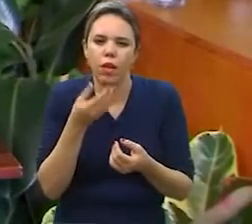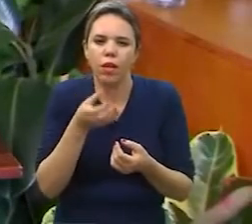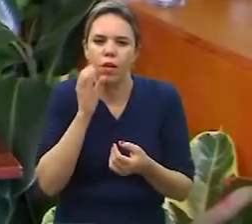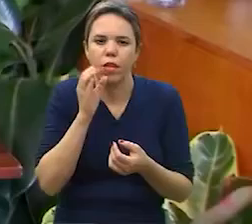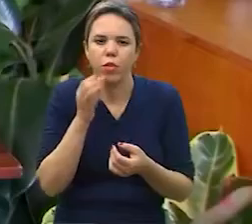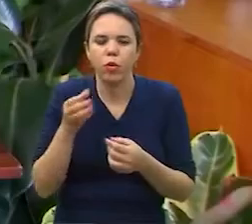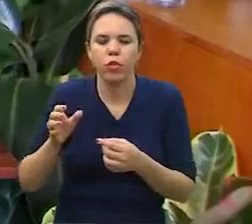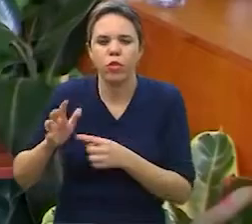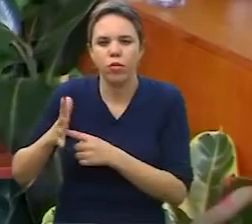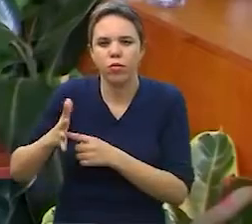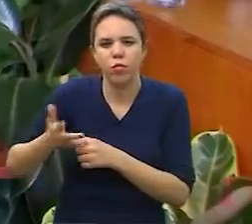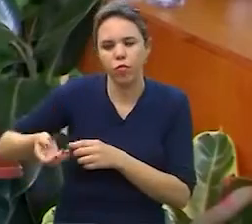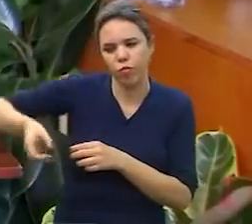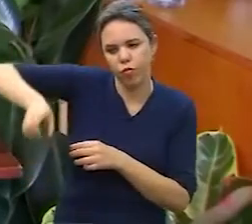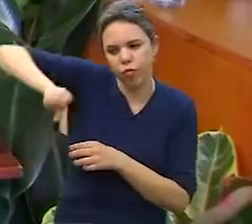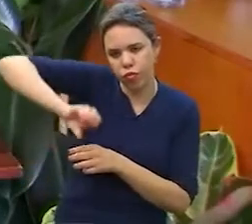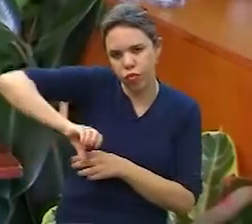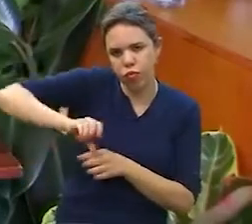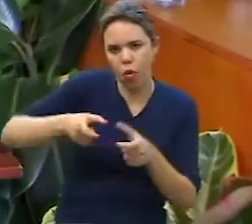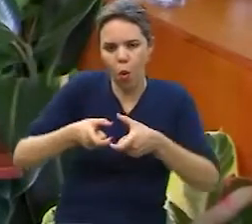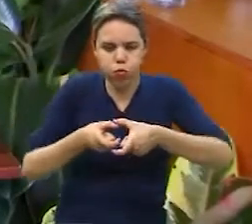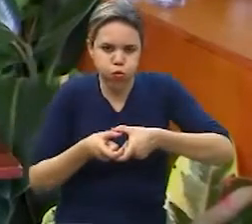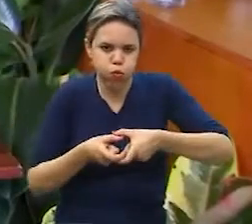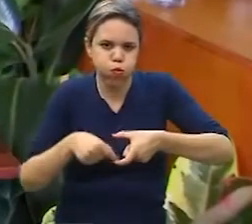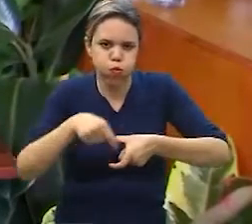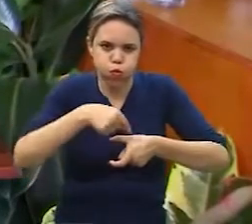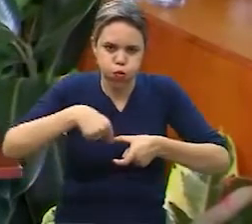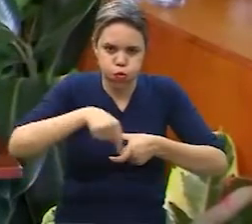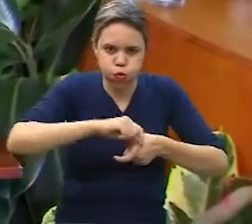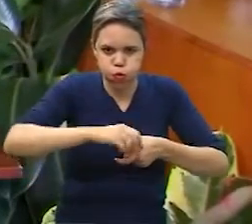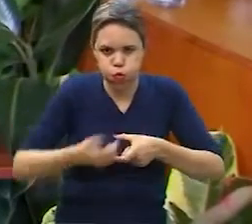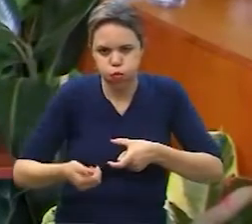de máquina, aquele de cápsula, pode ser o café